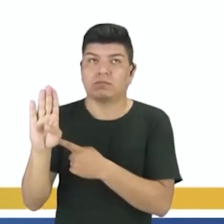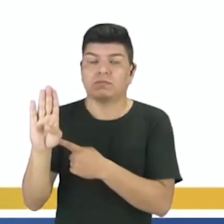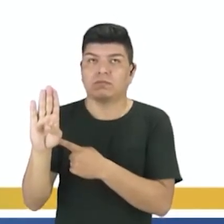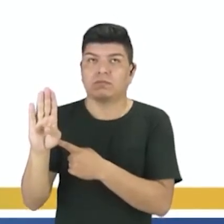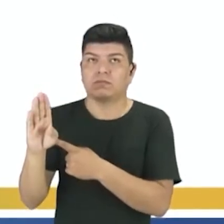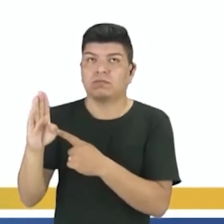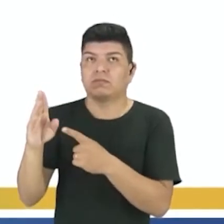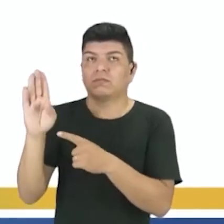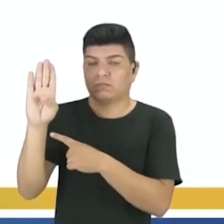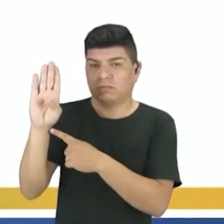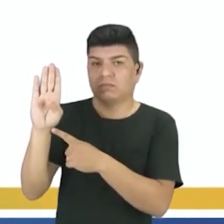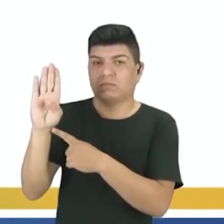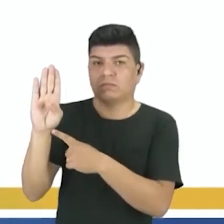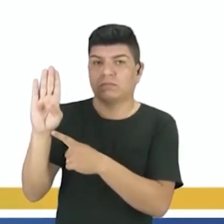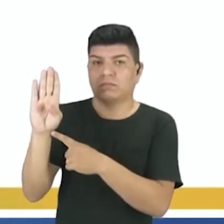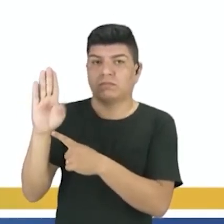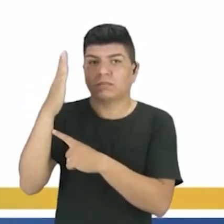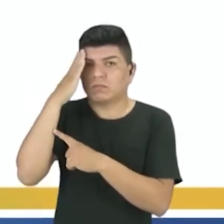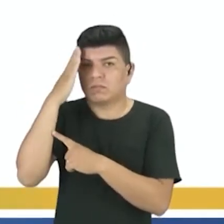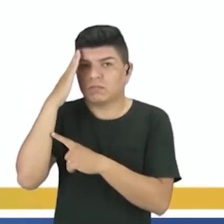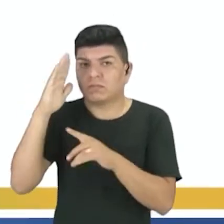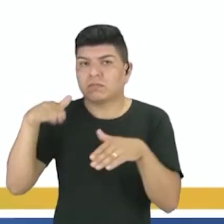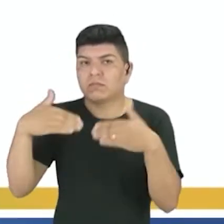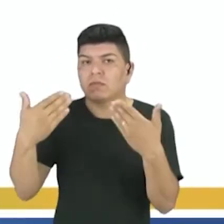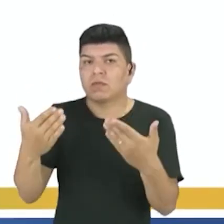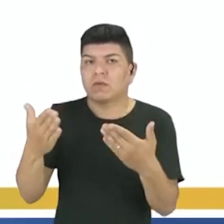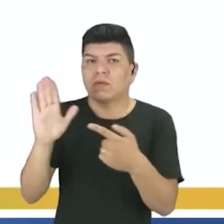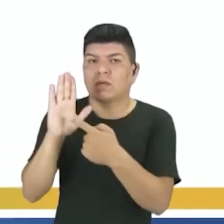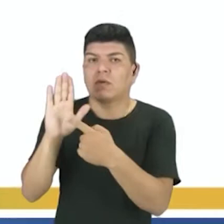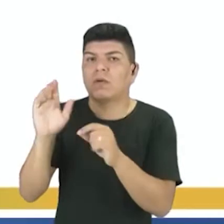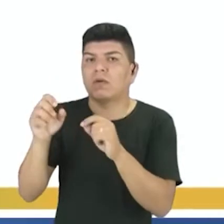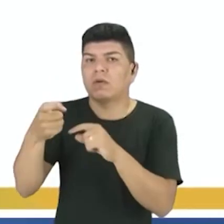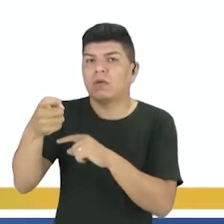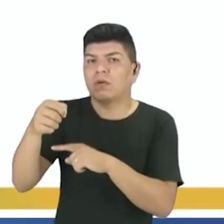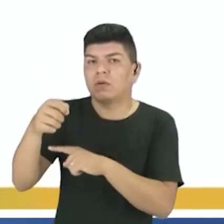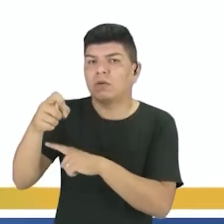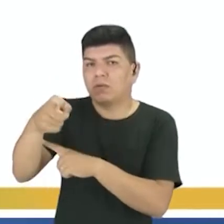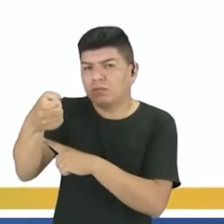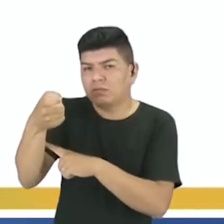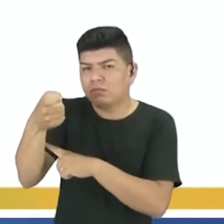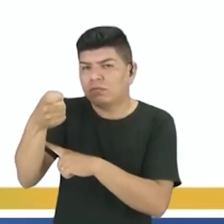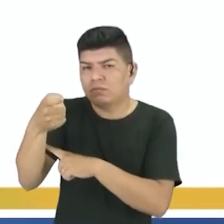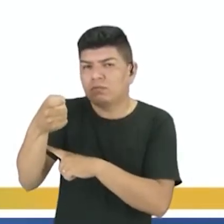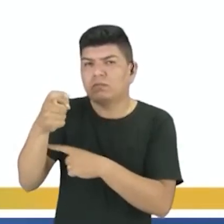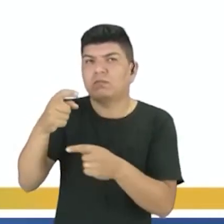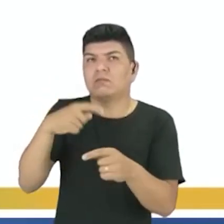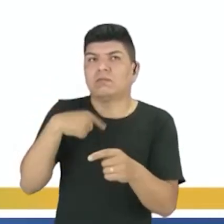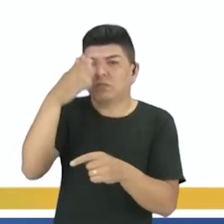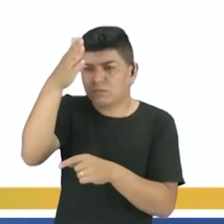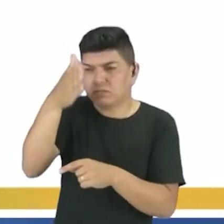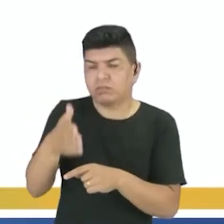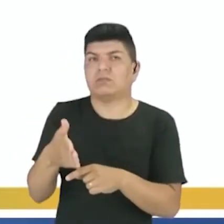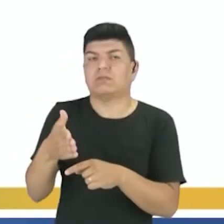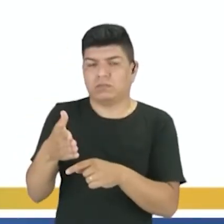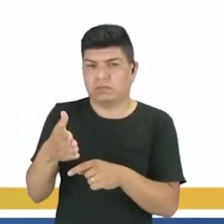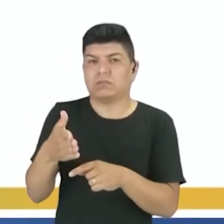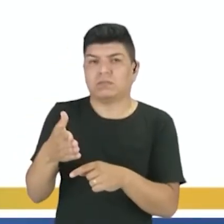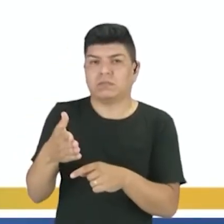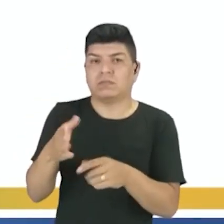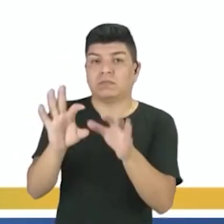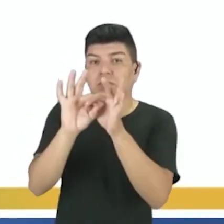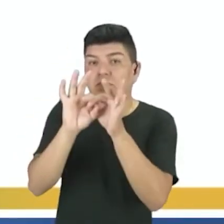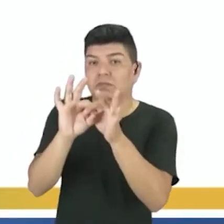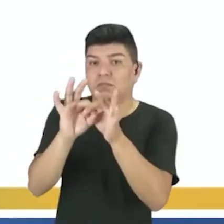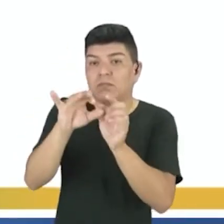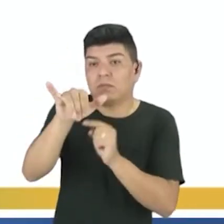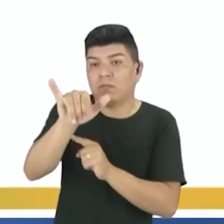ponto qualquer aqui do plano. Para eu saber qual é a coordenada x dele, eu pego uma reta que seja paralela ao